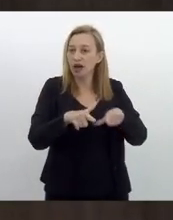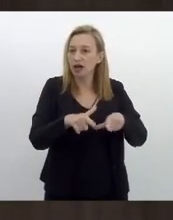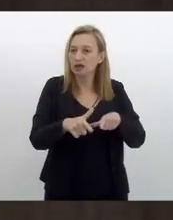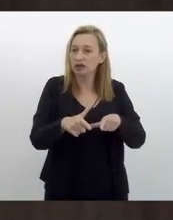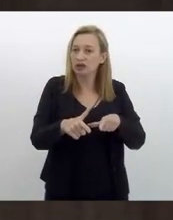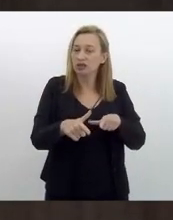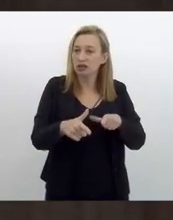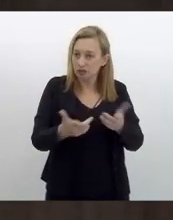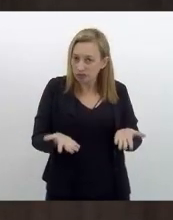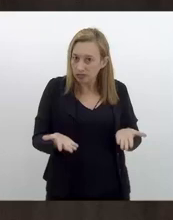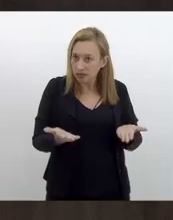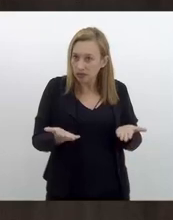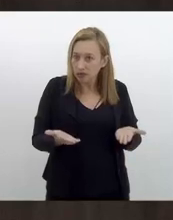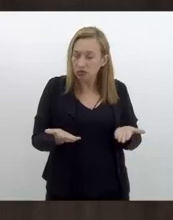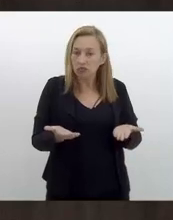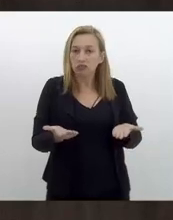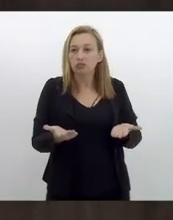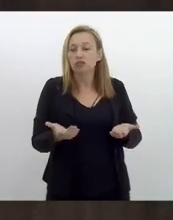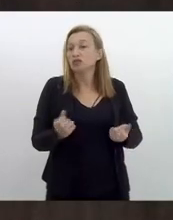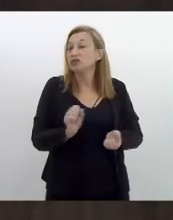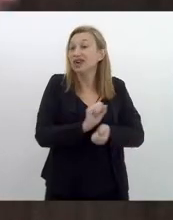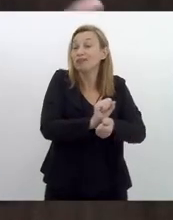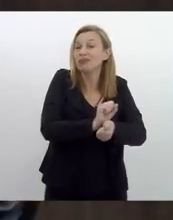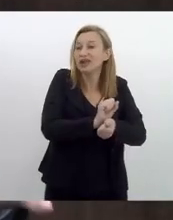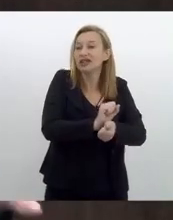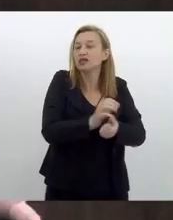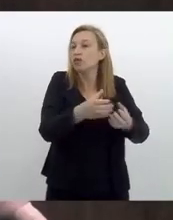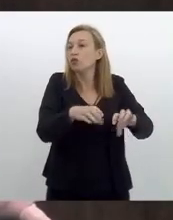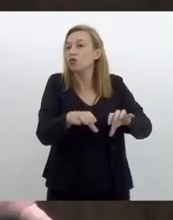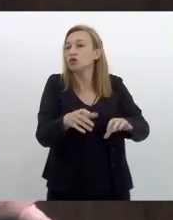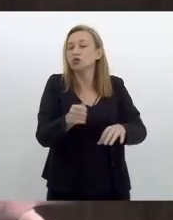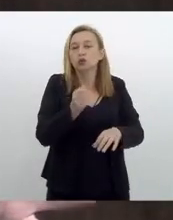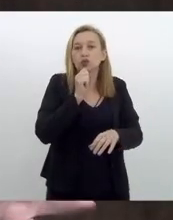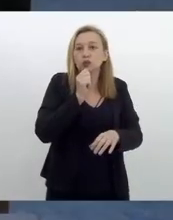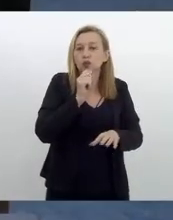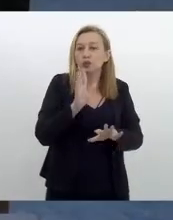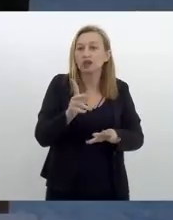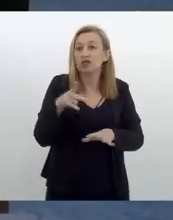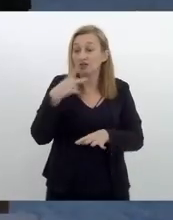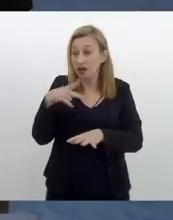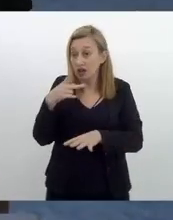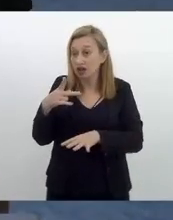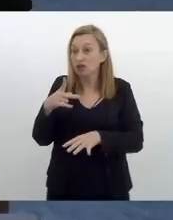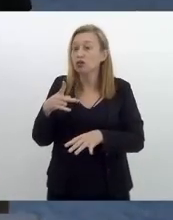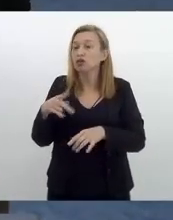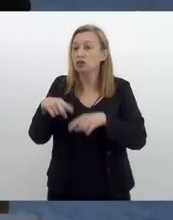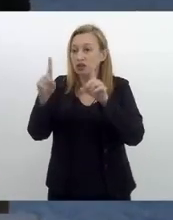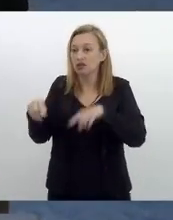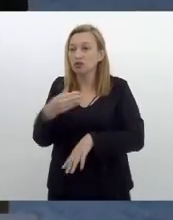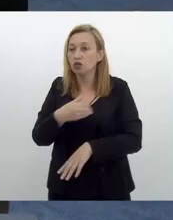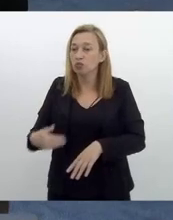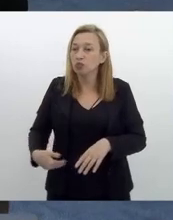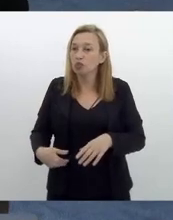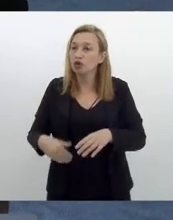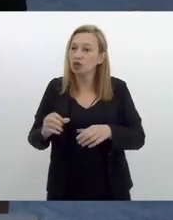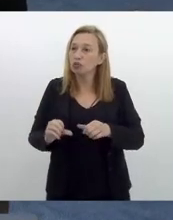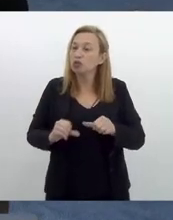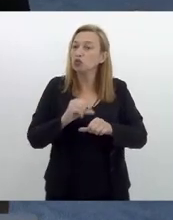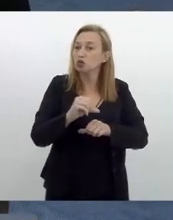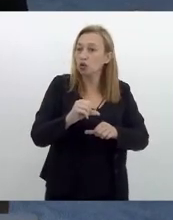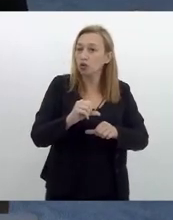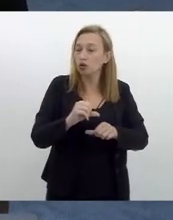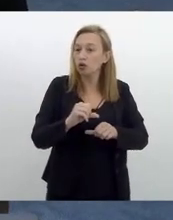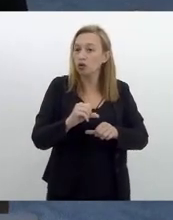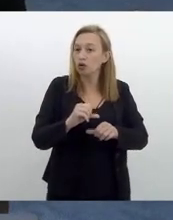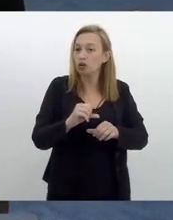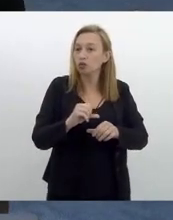ocupado, porque ele não está preso em concurso nenhum. Está falando do servidor que vai optar por um outro concurso, não os novos que virão. não, quer